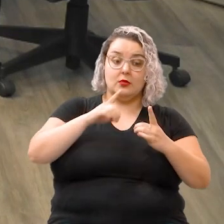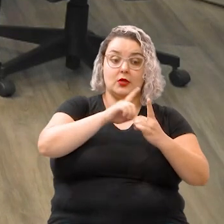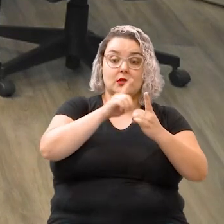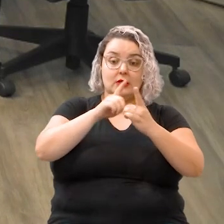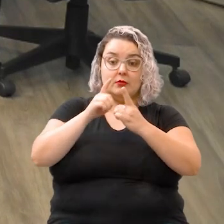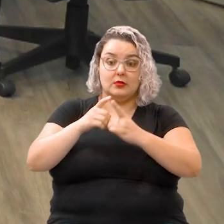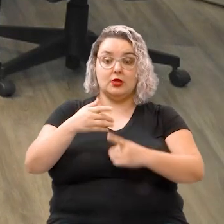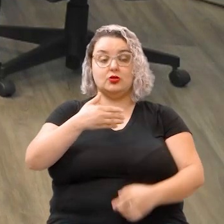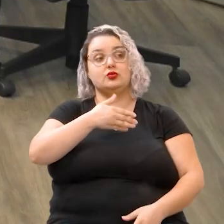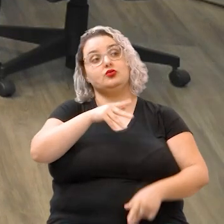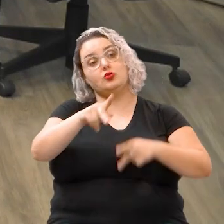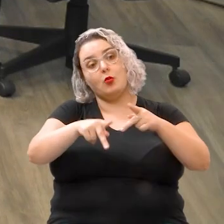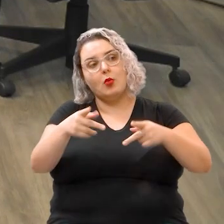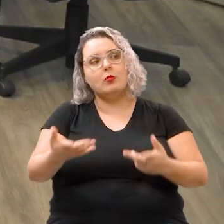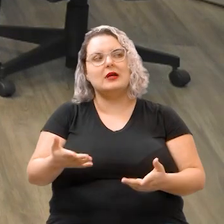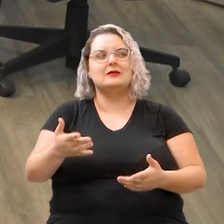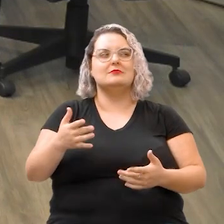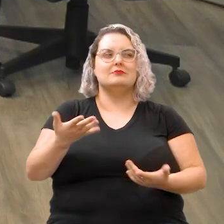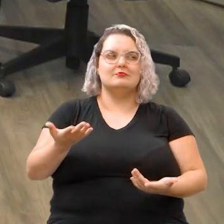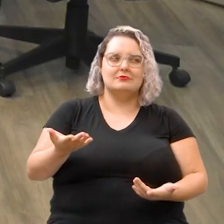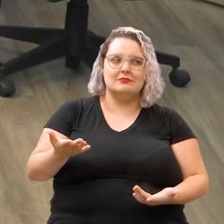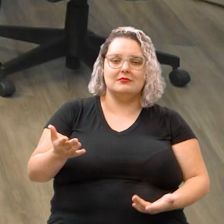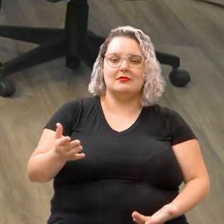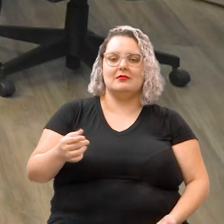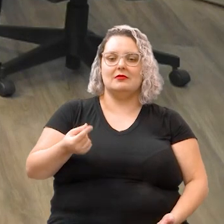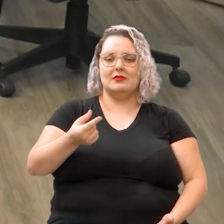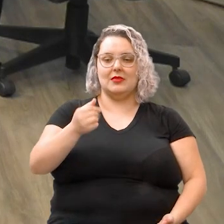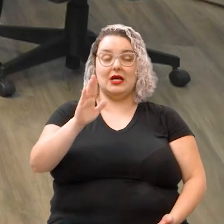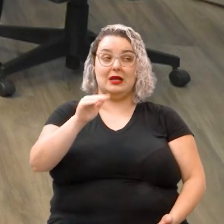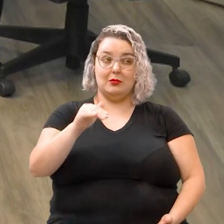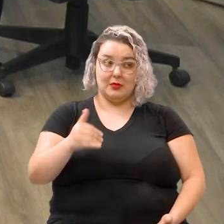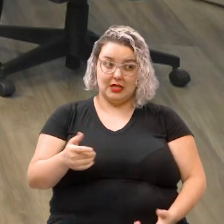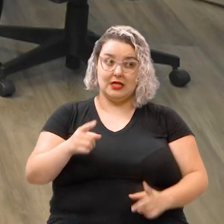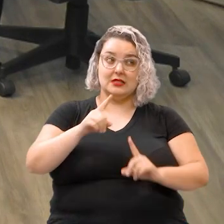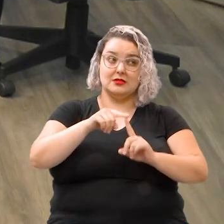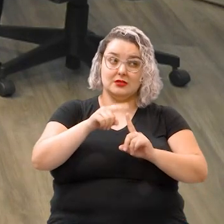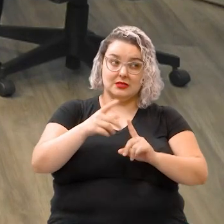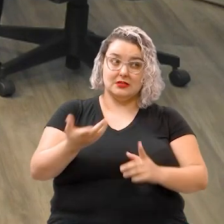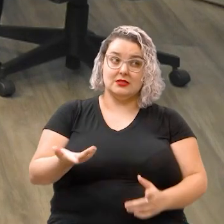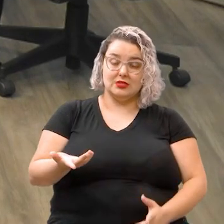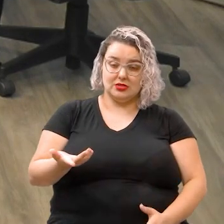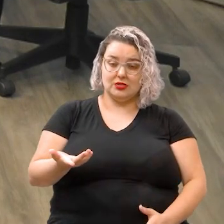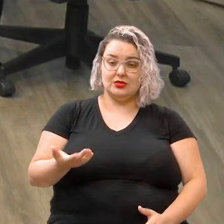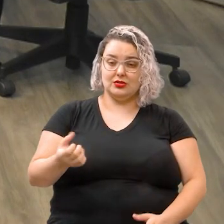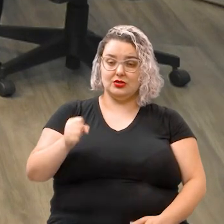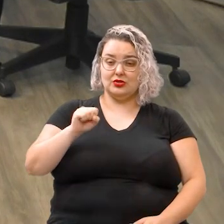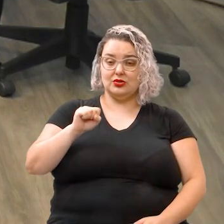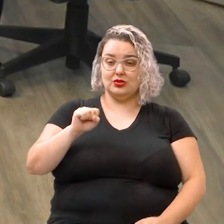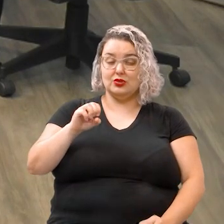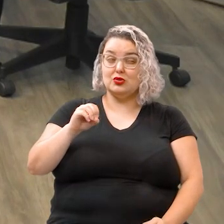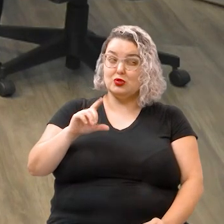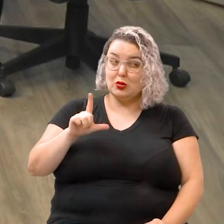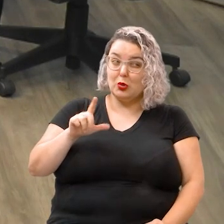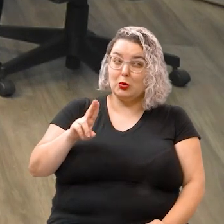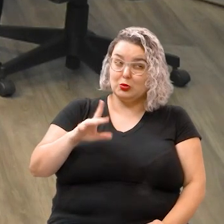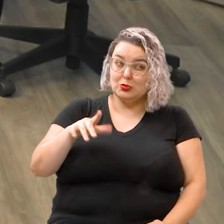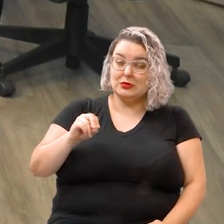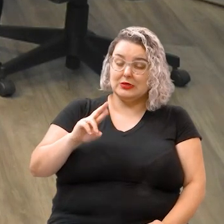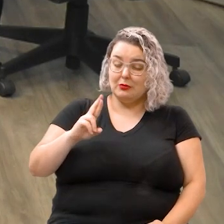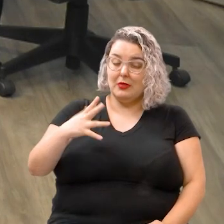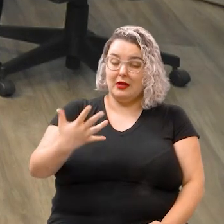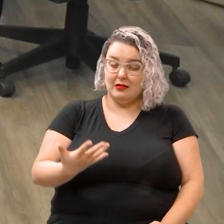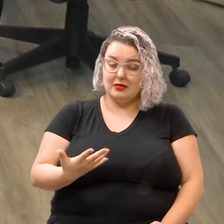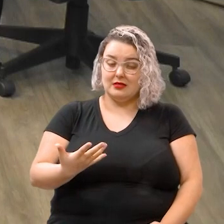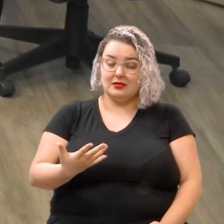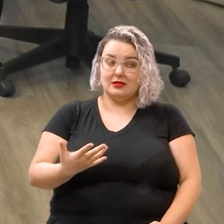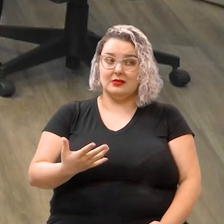público, mas eu vejo que cada vez está custando mais barato esse tipo de solução aí. Isso não pode, no